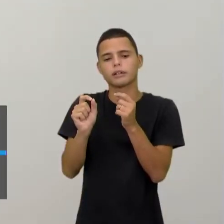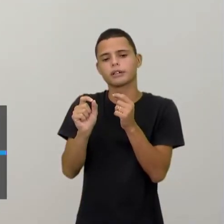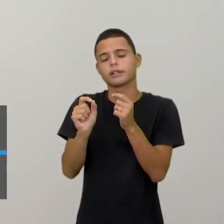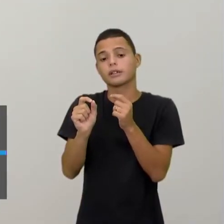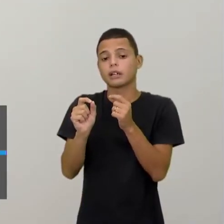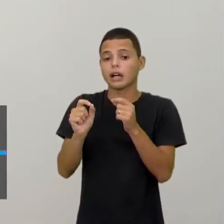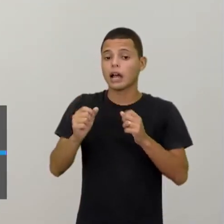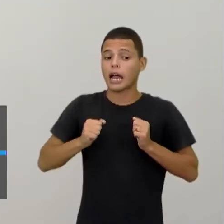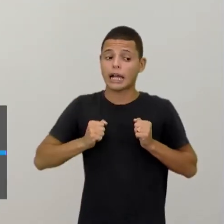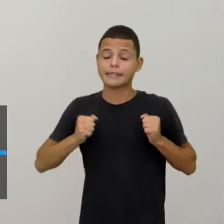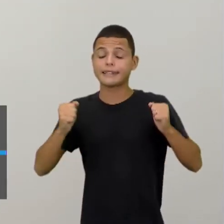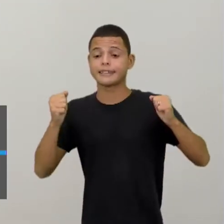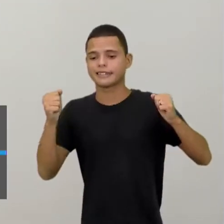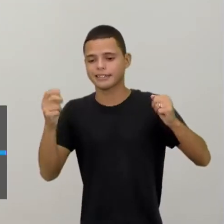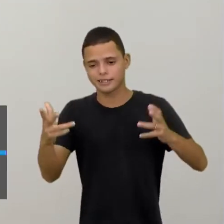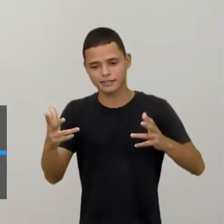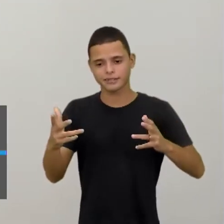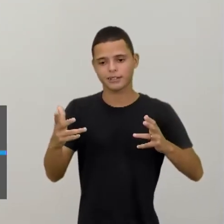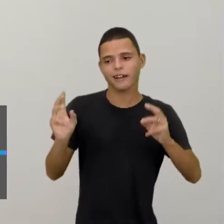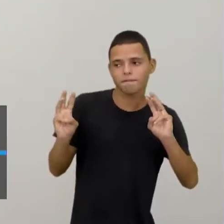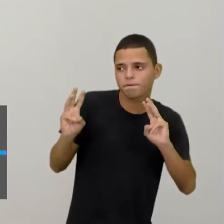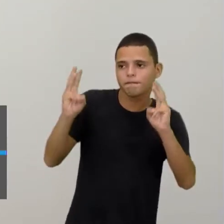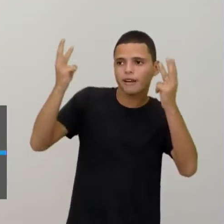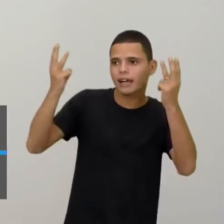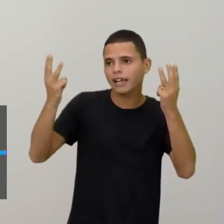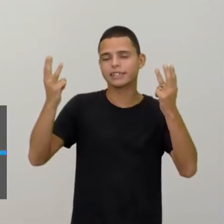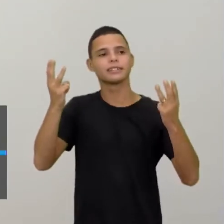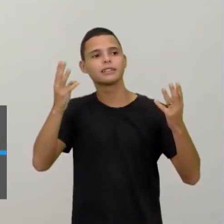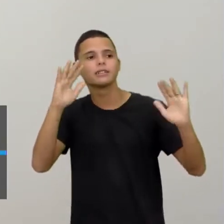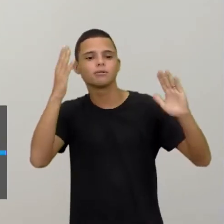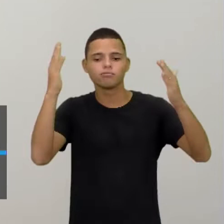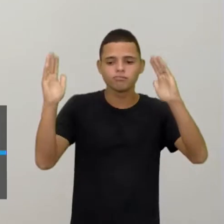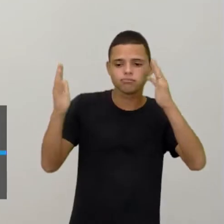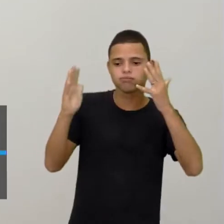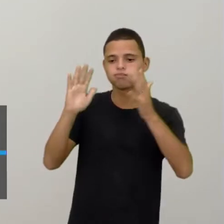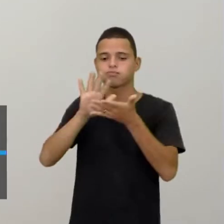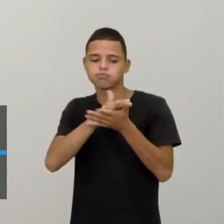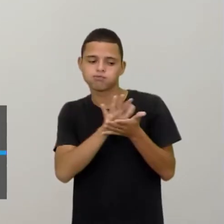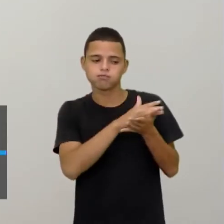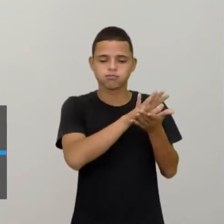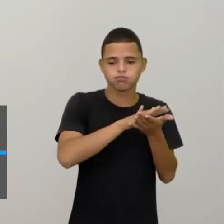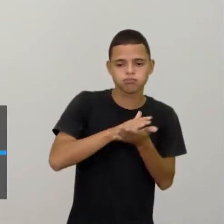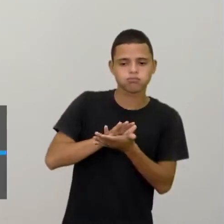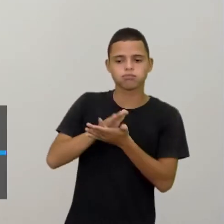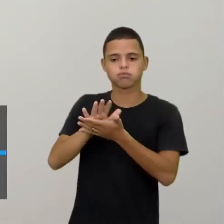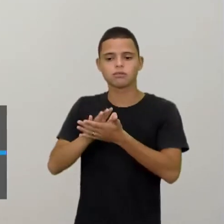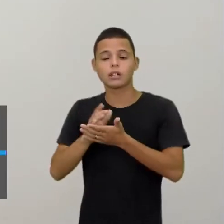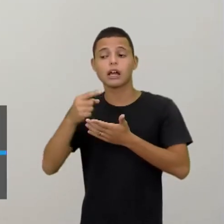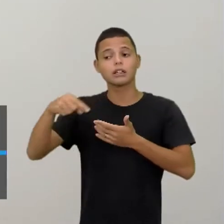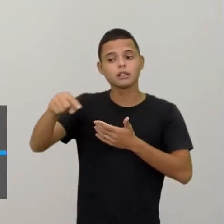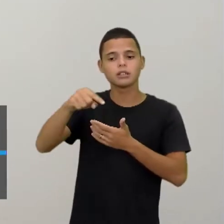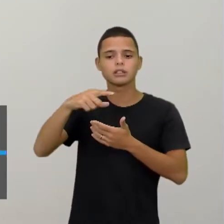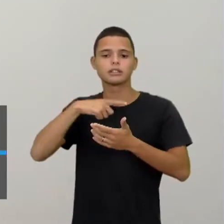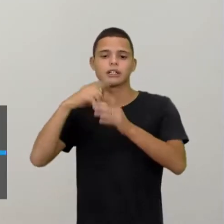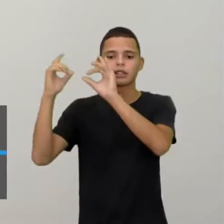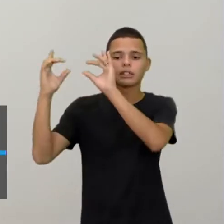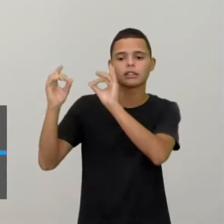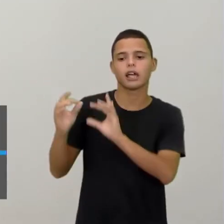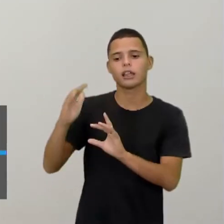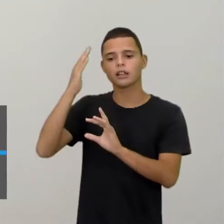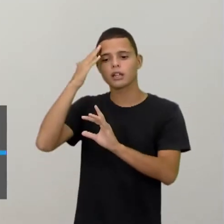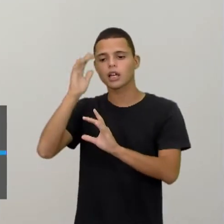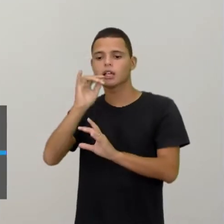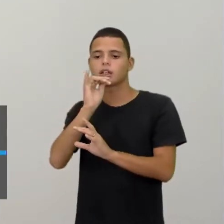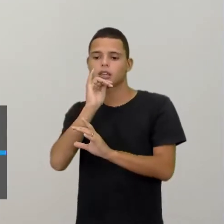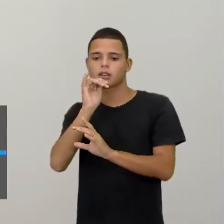manifestação carnavalesca, né? A festa, as técnicas de saberes que estão ali incluídas nessa festa. Então,